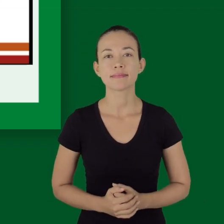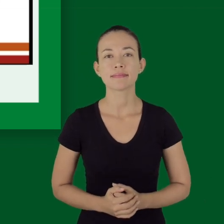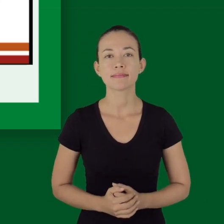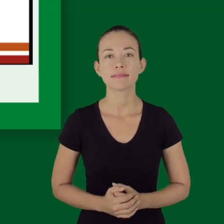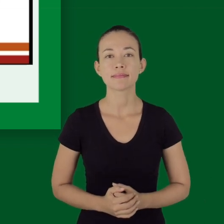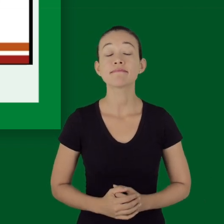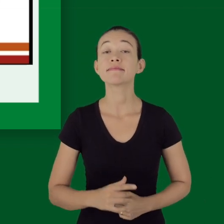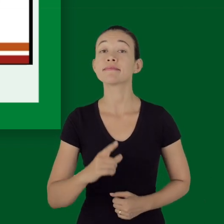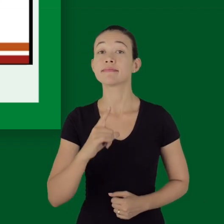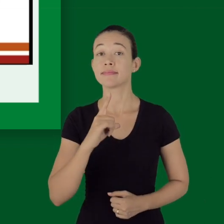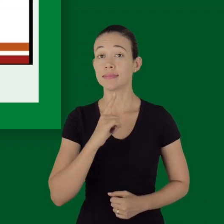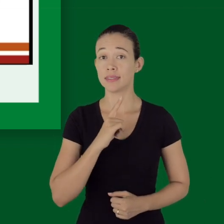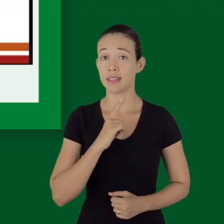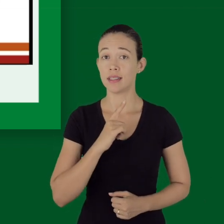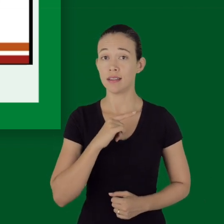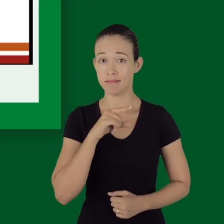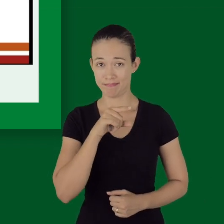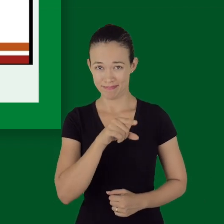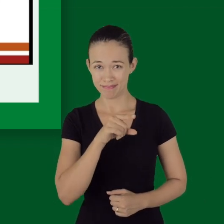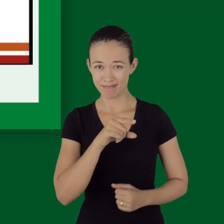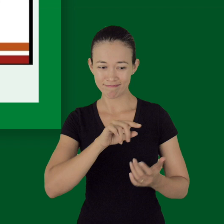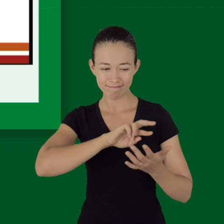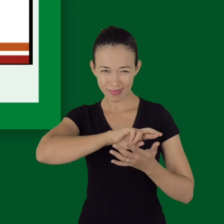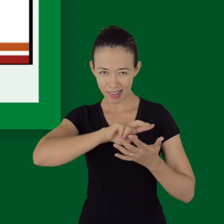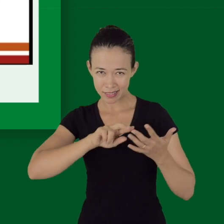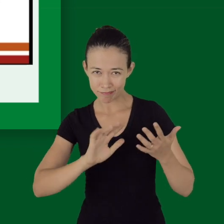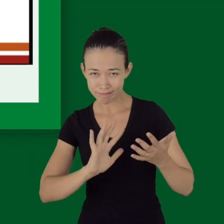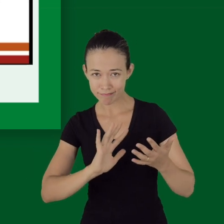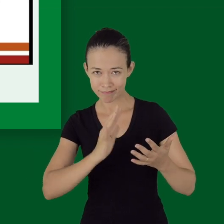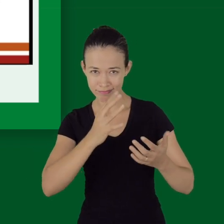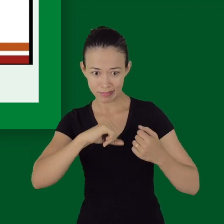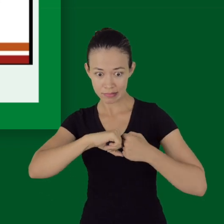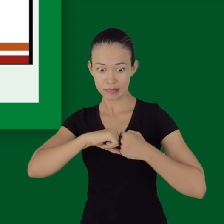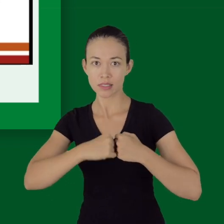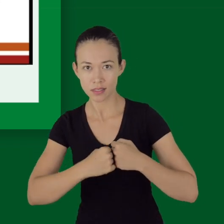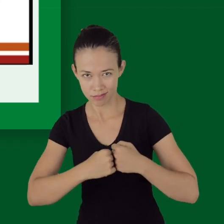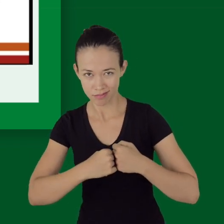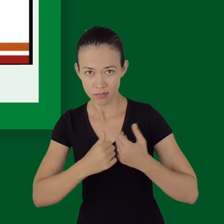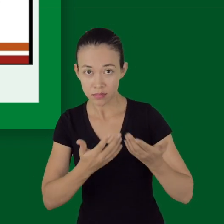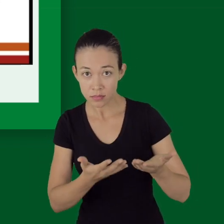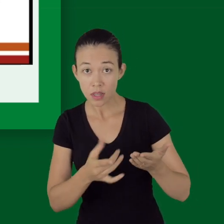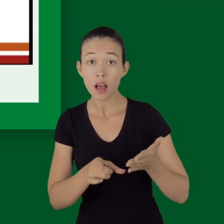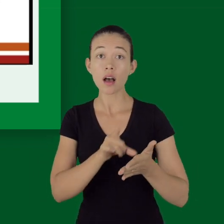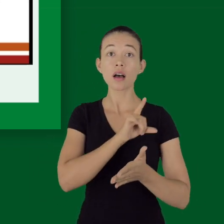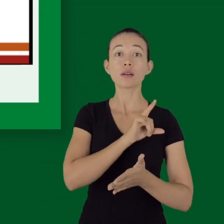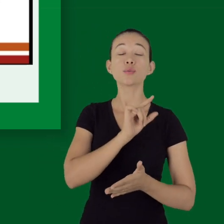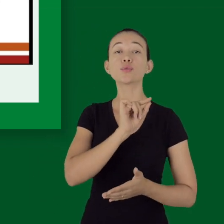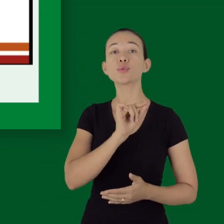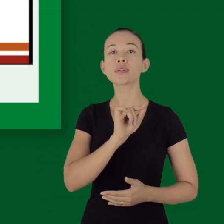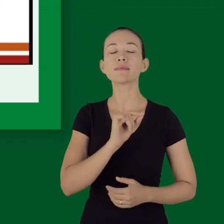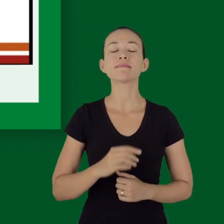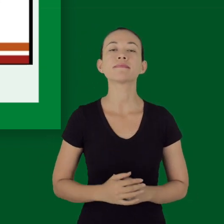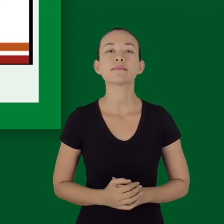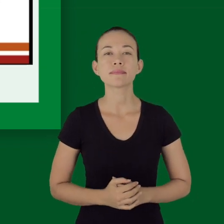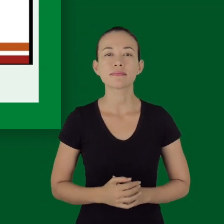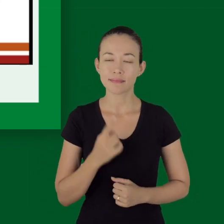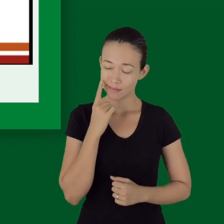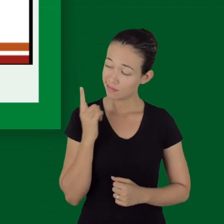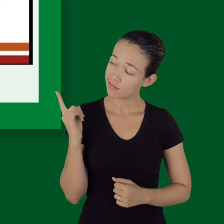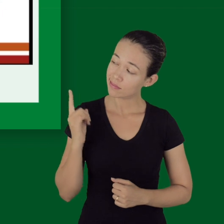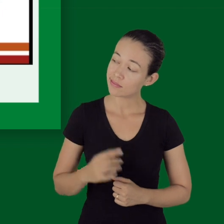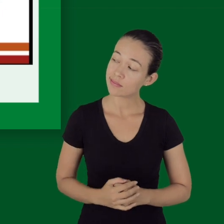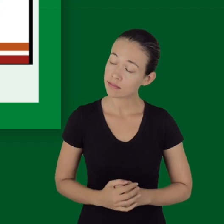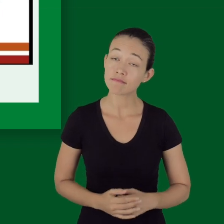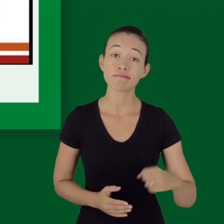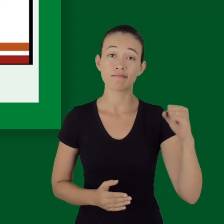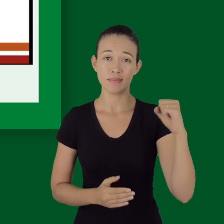trauma importante é o que a gente chama de sobrecarga axial. Normalmente, ele ocorre quando o paciente que mergulha em águas